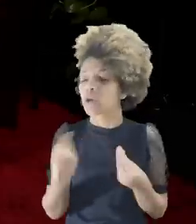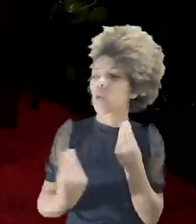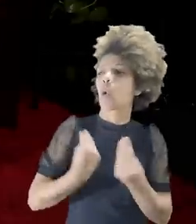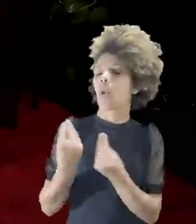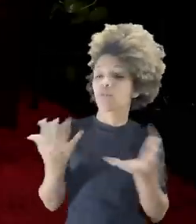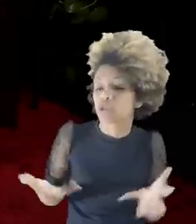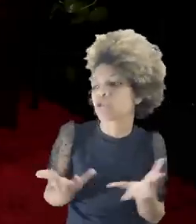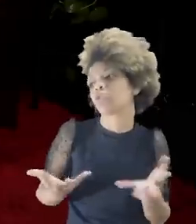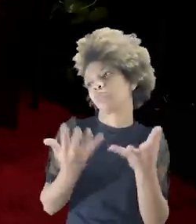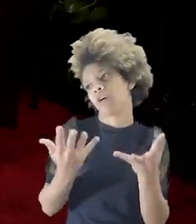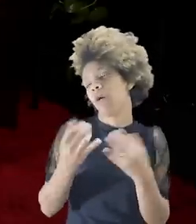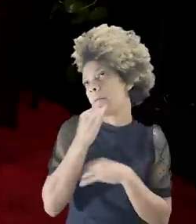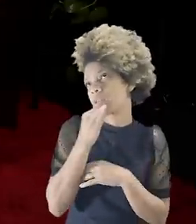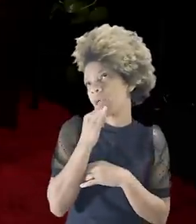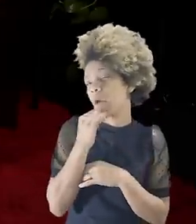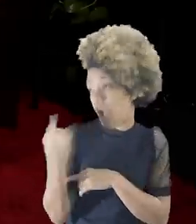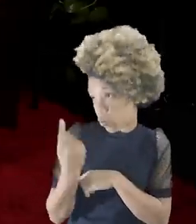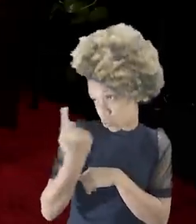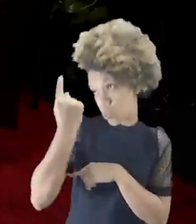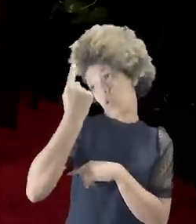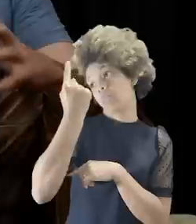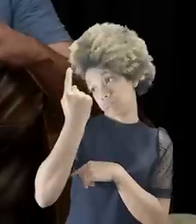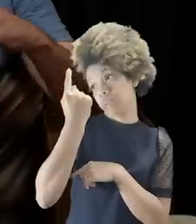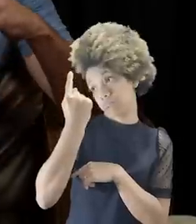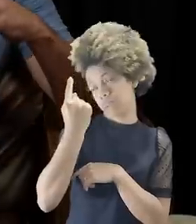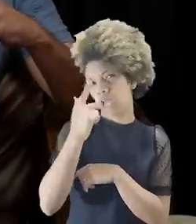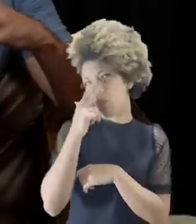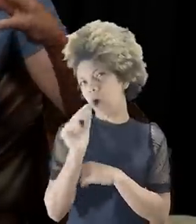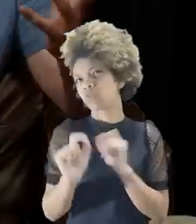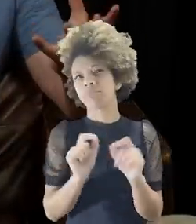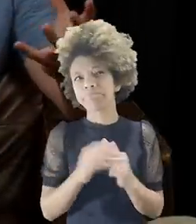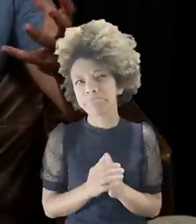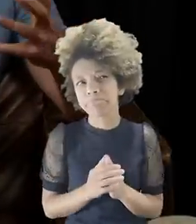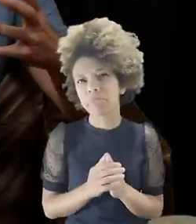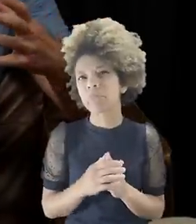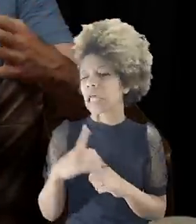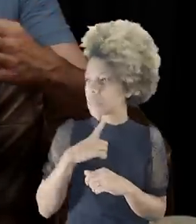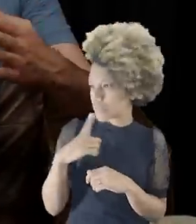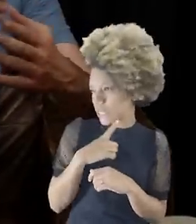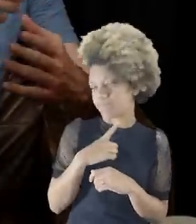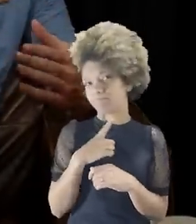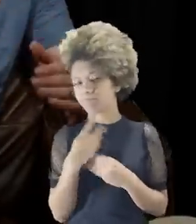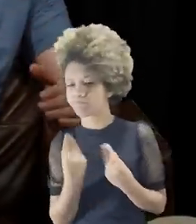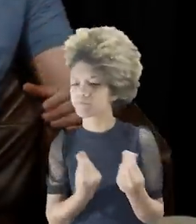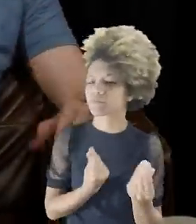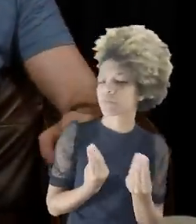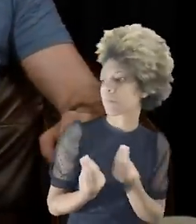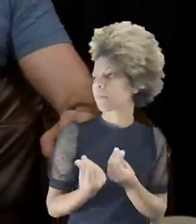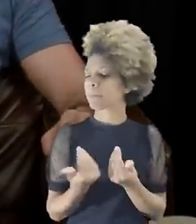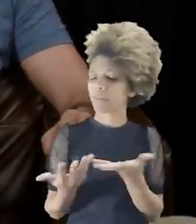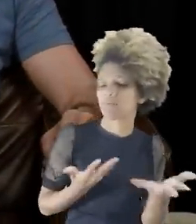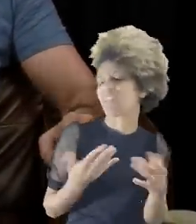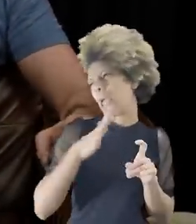de estimular né Eu acho que essa questão da altura eh eu acho que ela acaba sendo parte um pouco uma lenda um mito assim